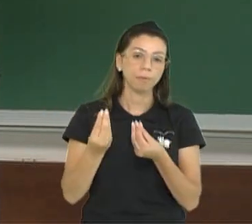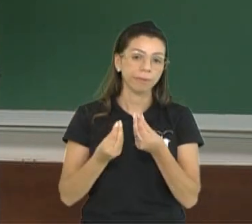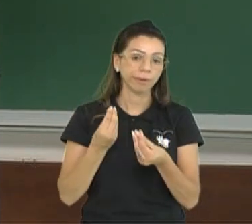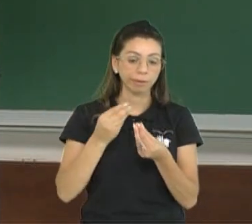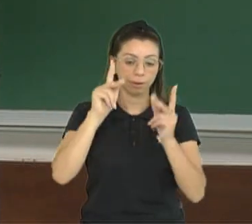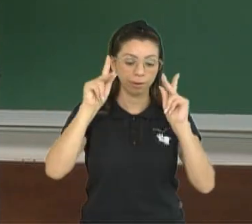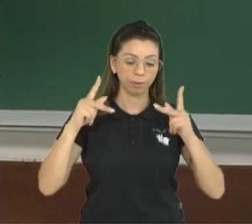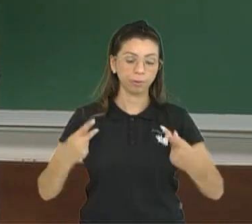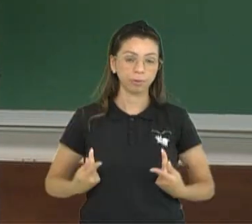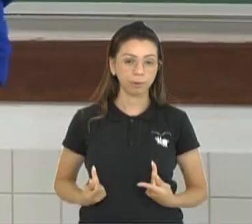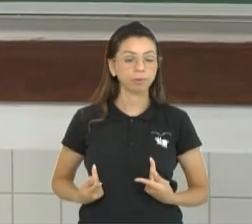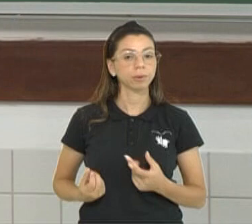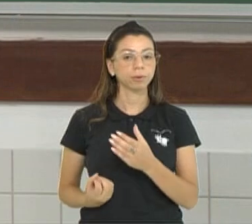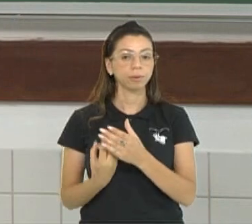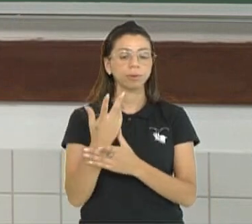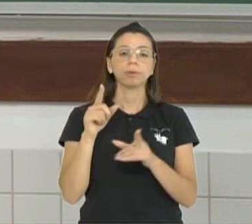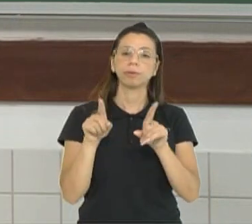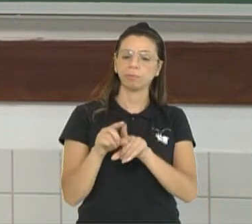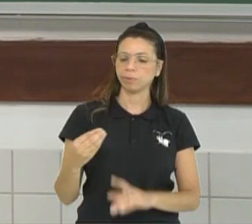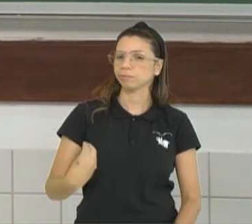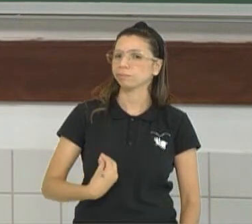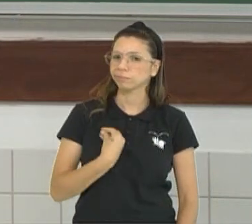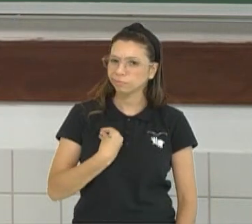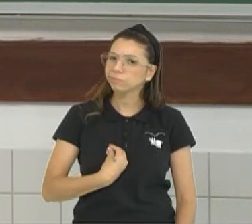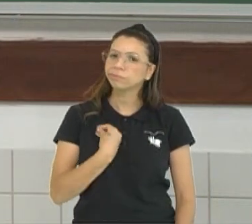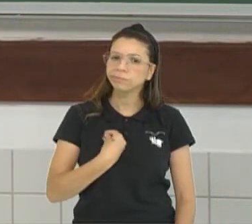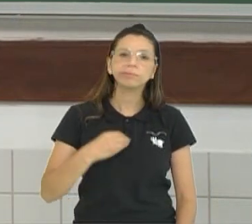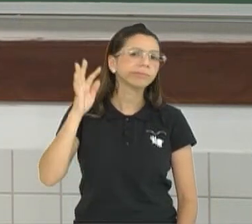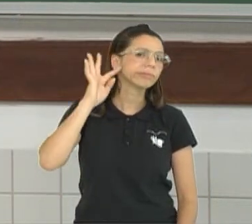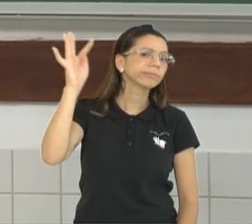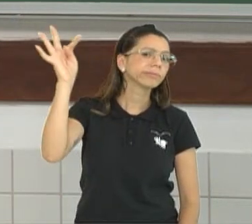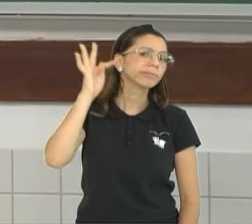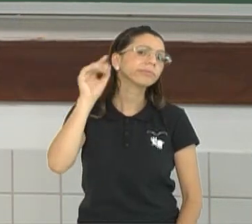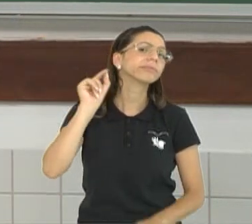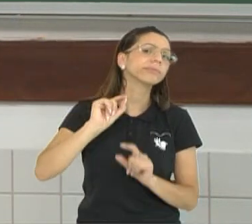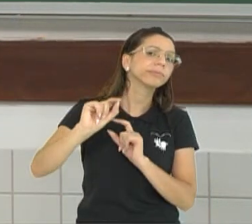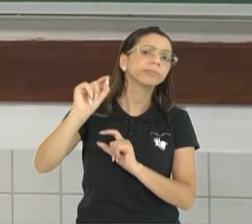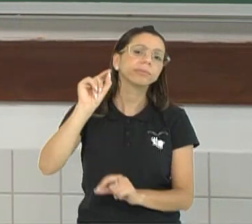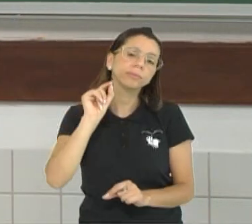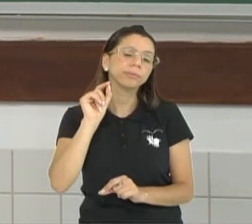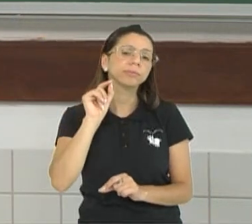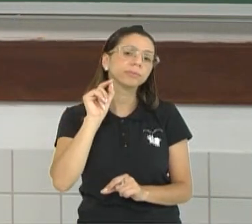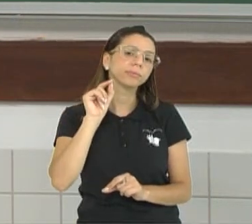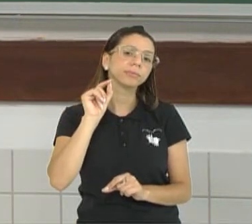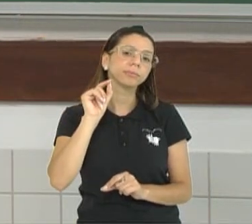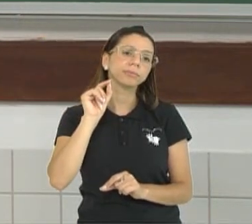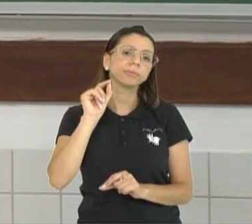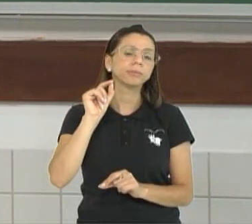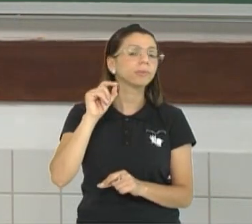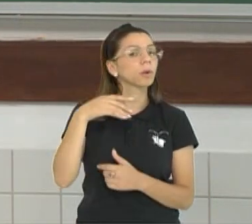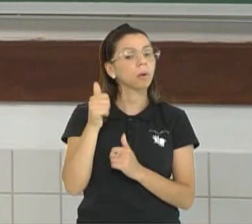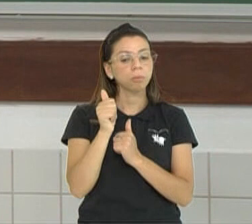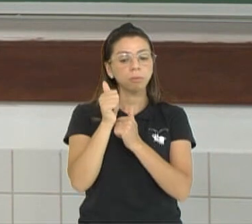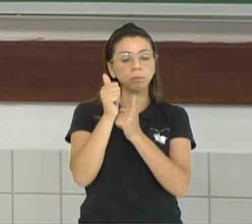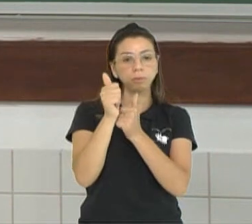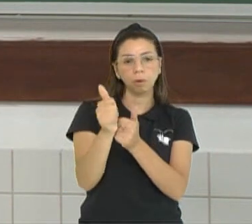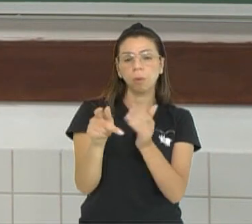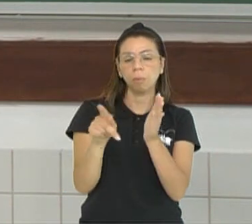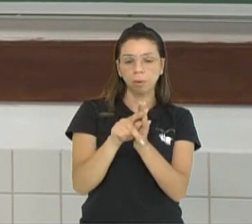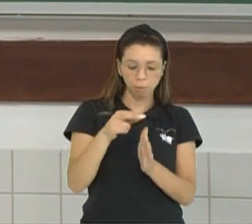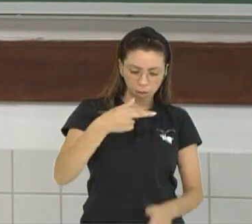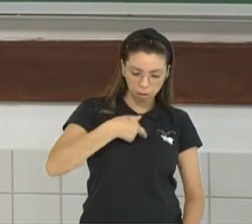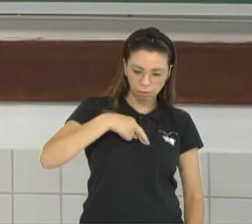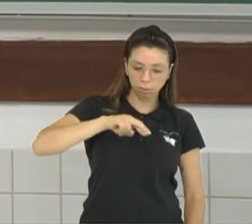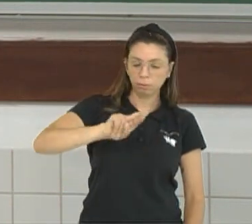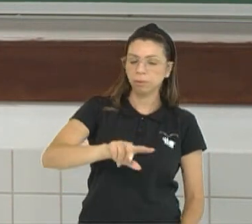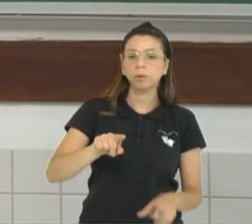homem surgiu. E existem teorias também que elas vão ser por seguir uma razão religiosa,